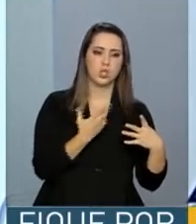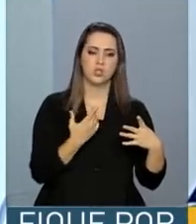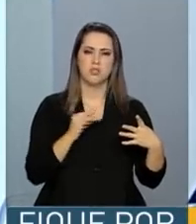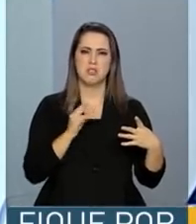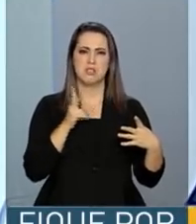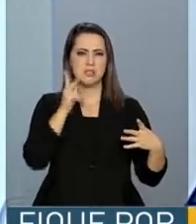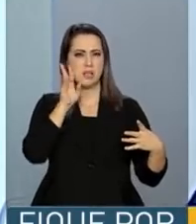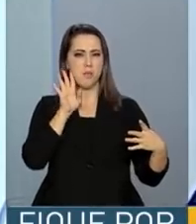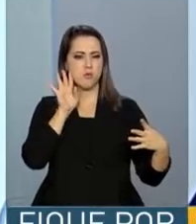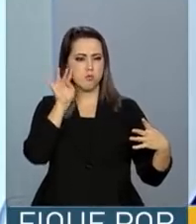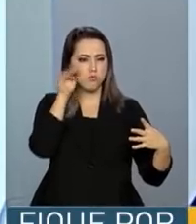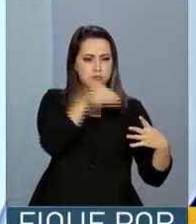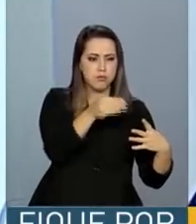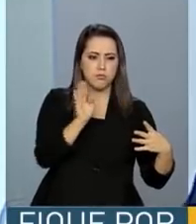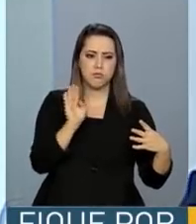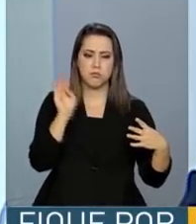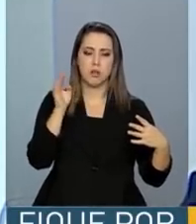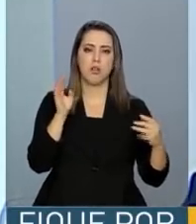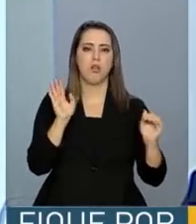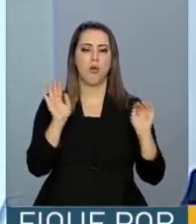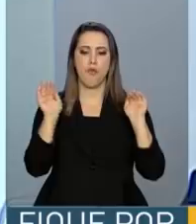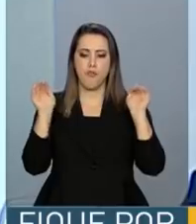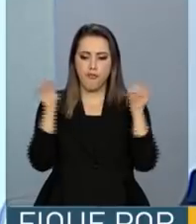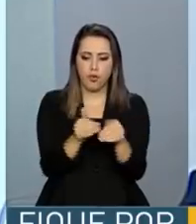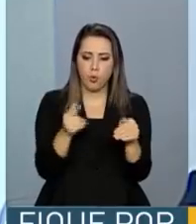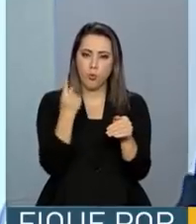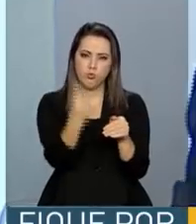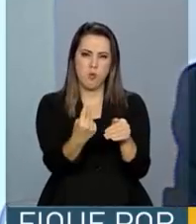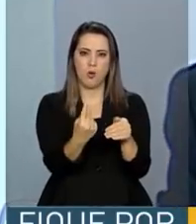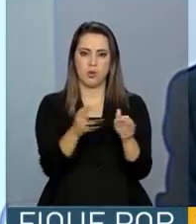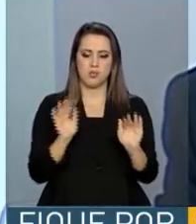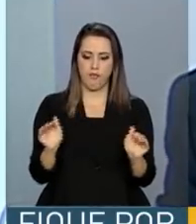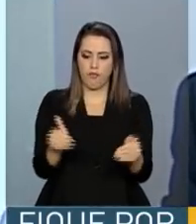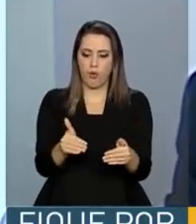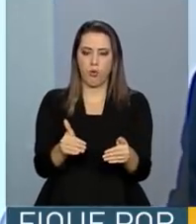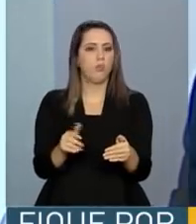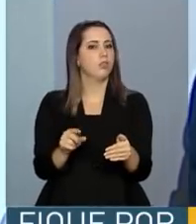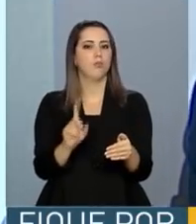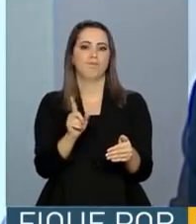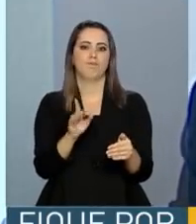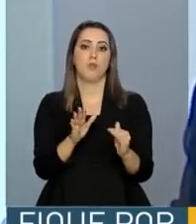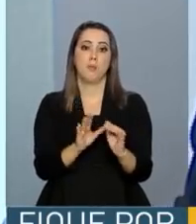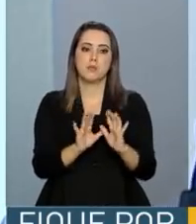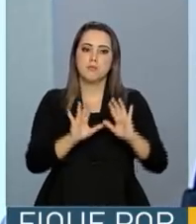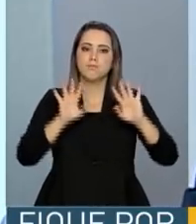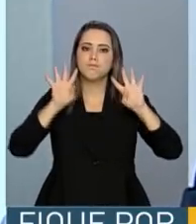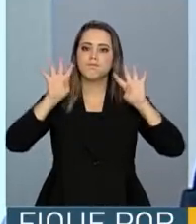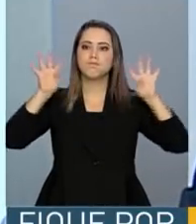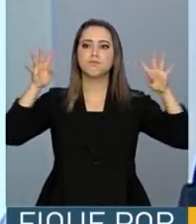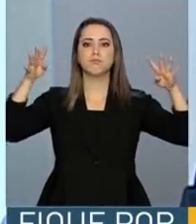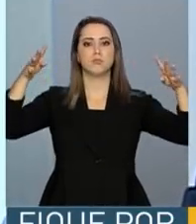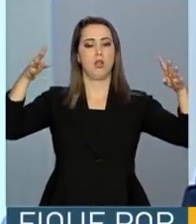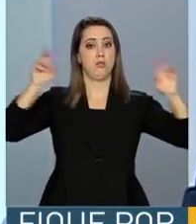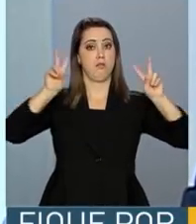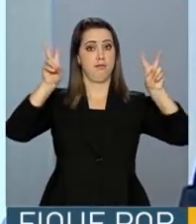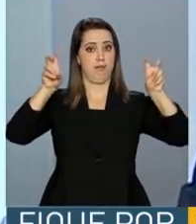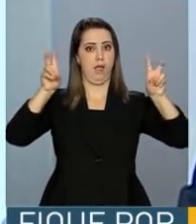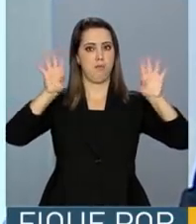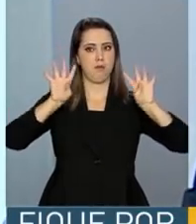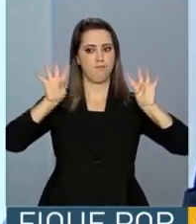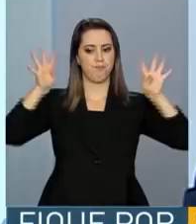pontuais e nunca nos conceituais dos conceituais é que permitem vários juntos de progresso não é